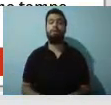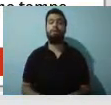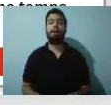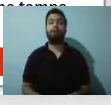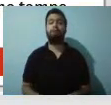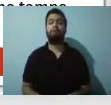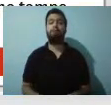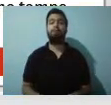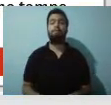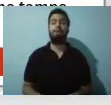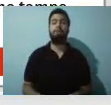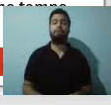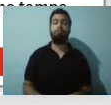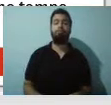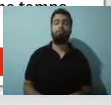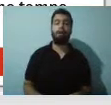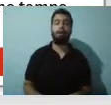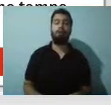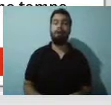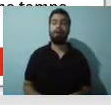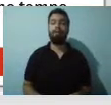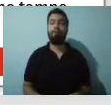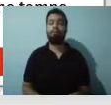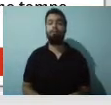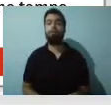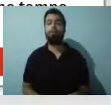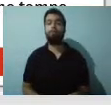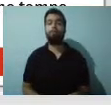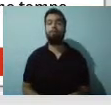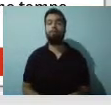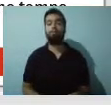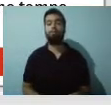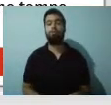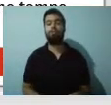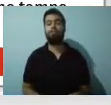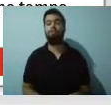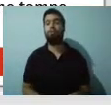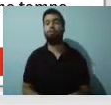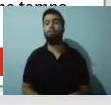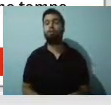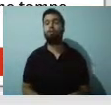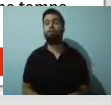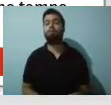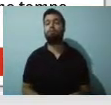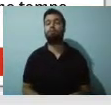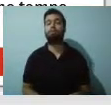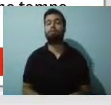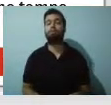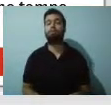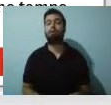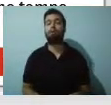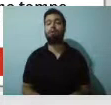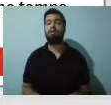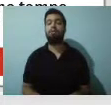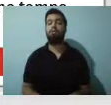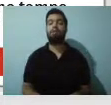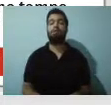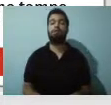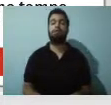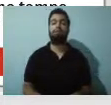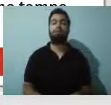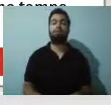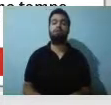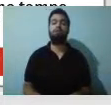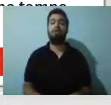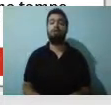é o chamado desemprego estrutural, em que a mão de obra não tem como ser absorvida. Outro é a expansão do consumismo, que cresceu com a